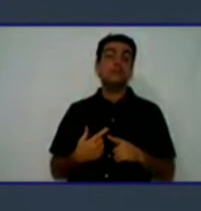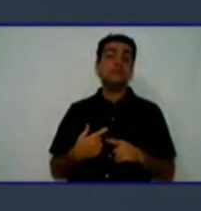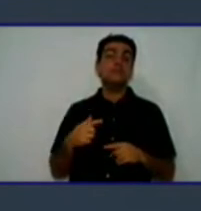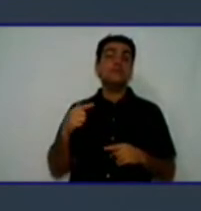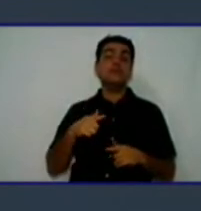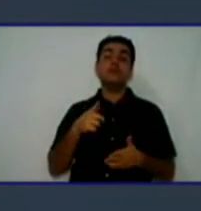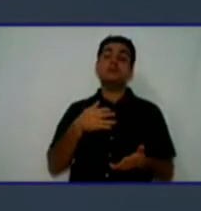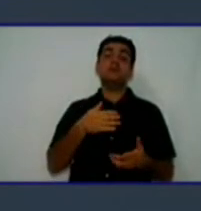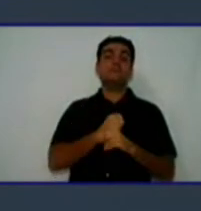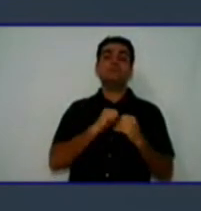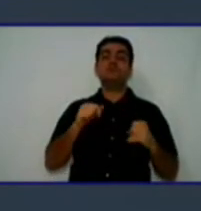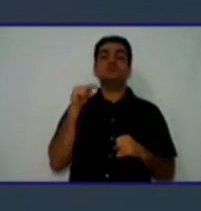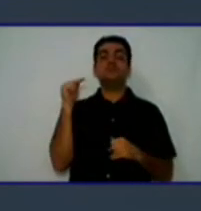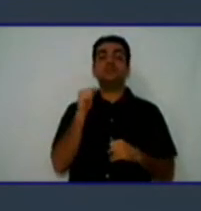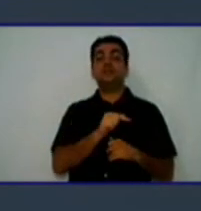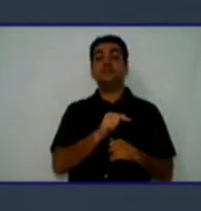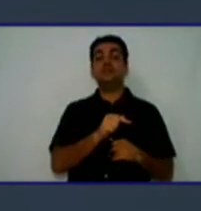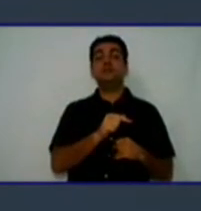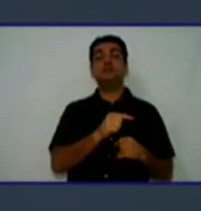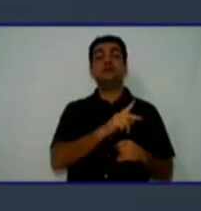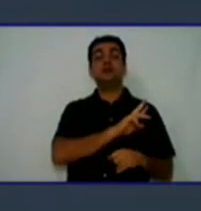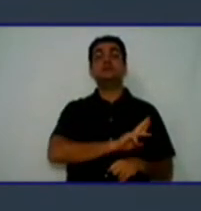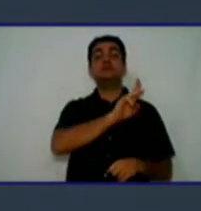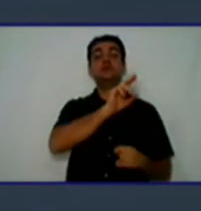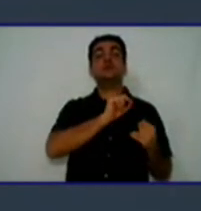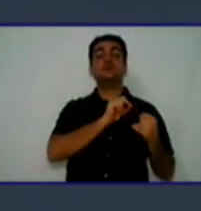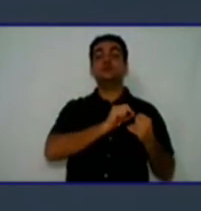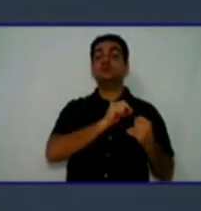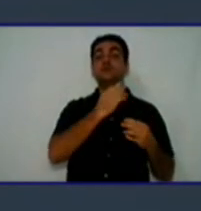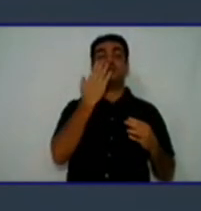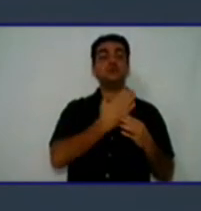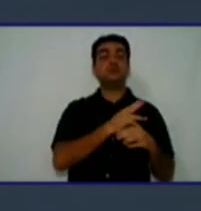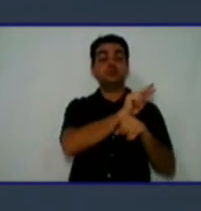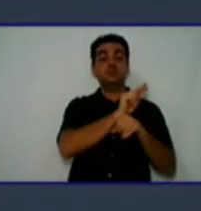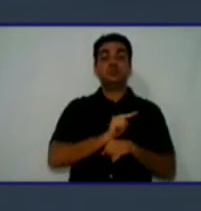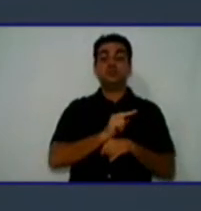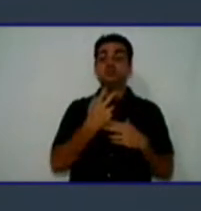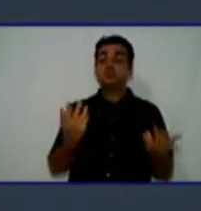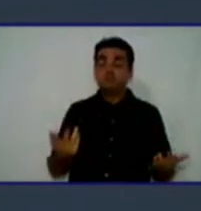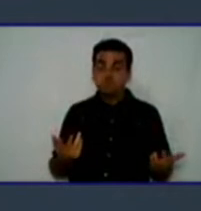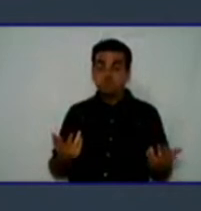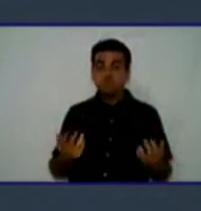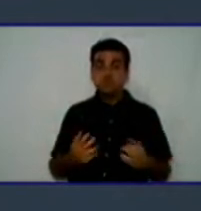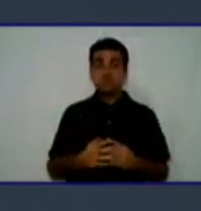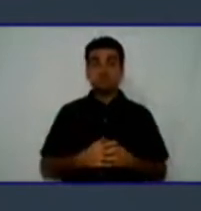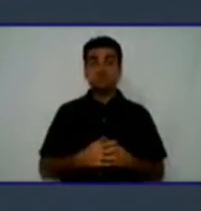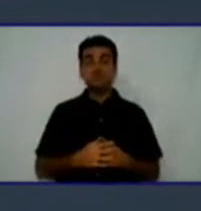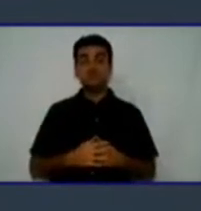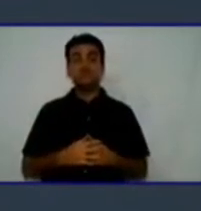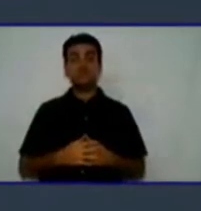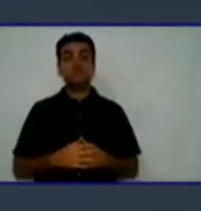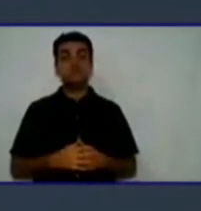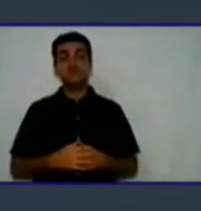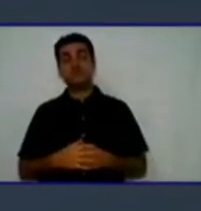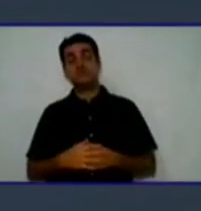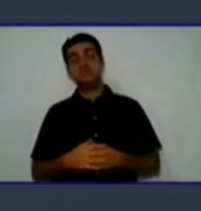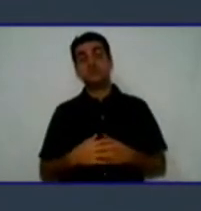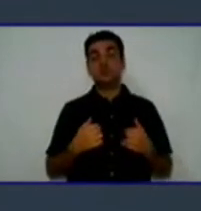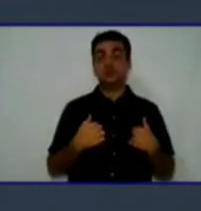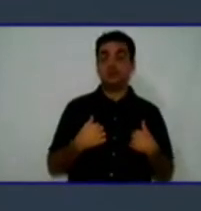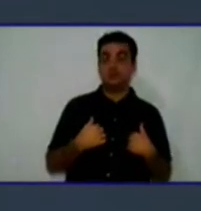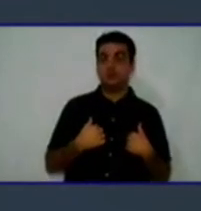da impossibilidade do seu responsável exercer o direito de defesa, fecho aspas. Né? Então, me